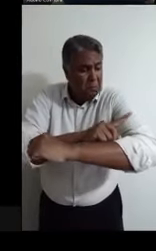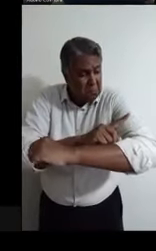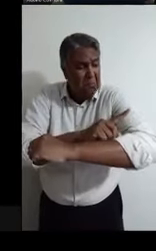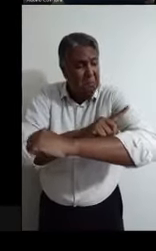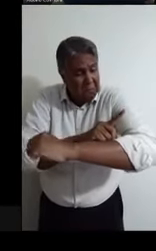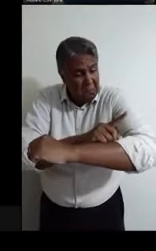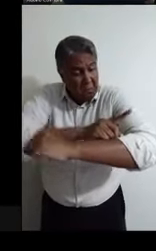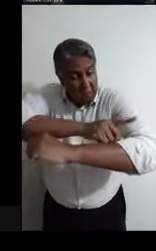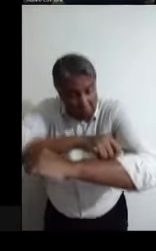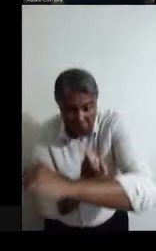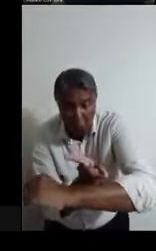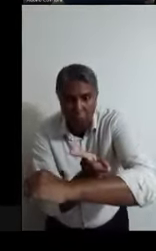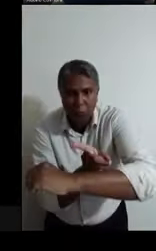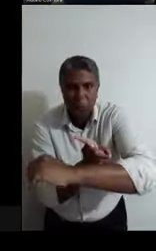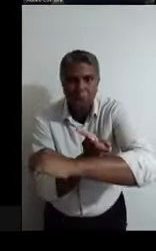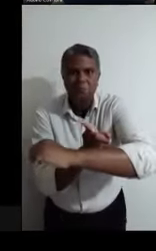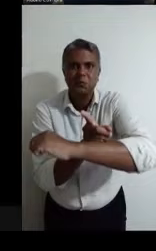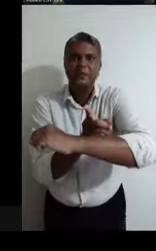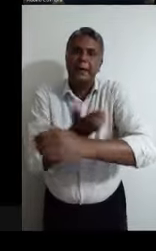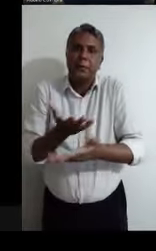foi acelerando com o tempo.